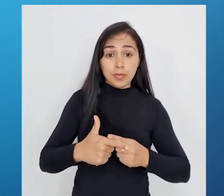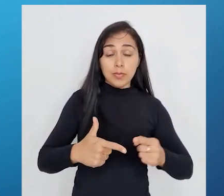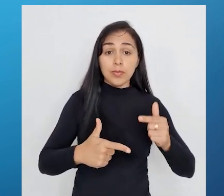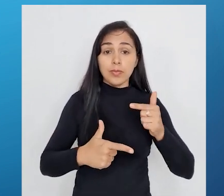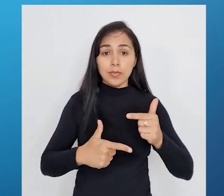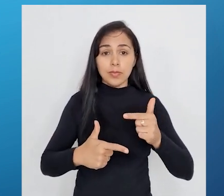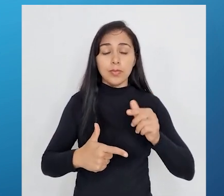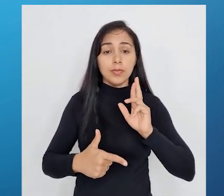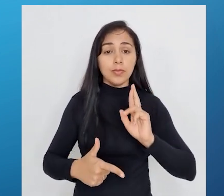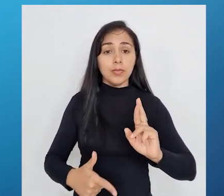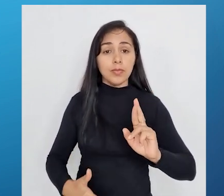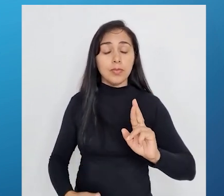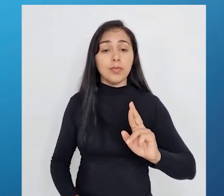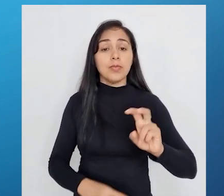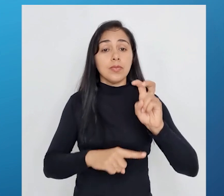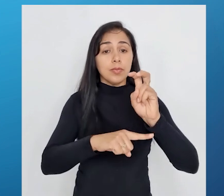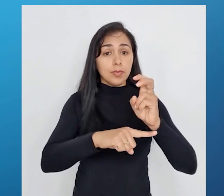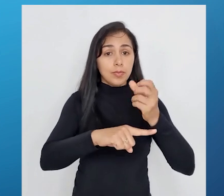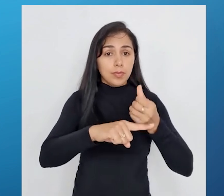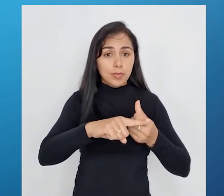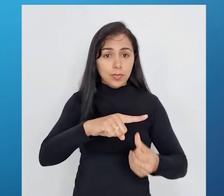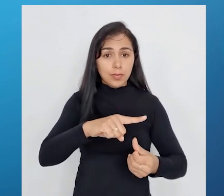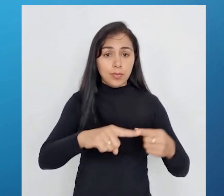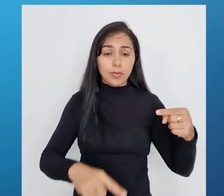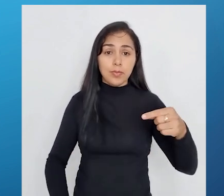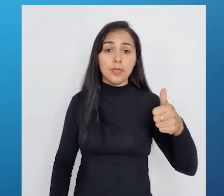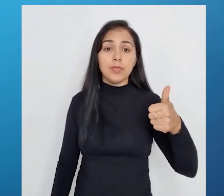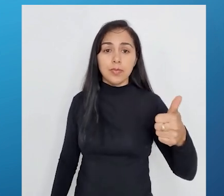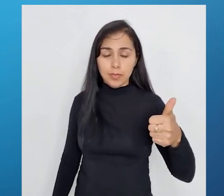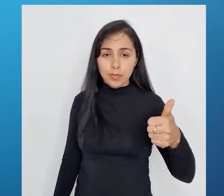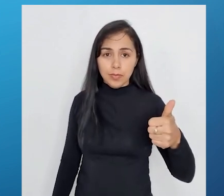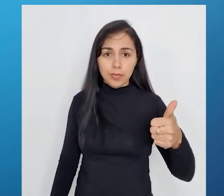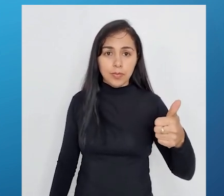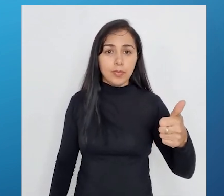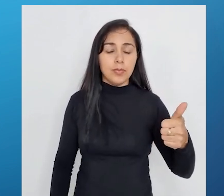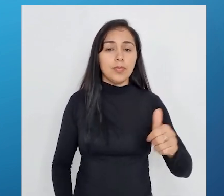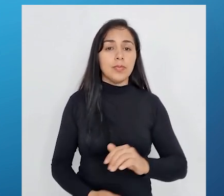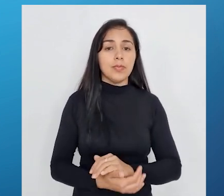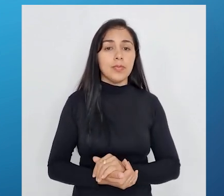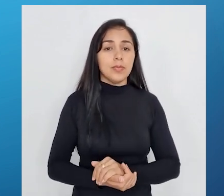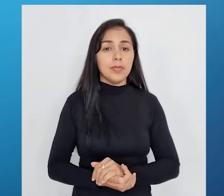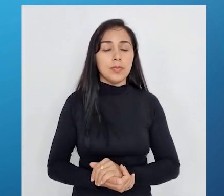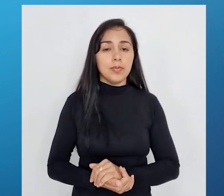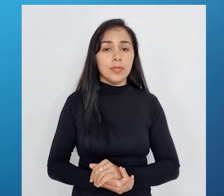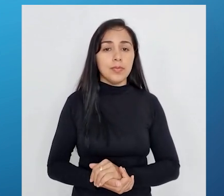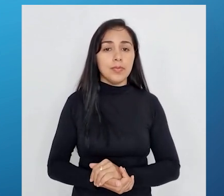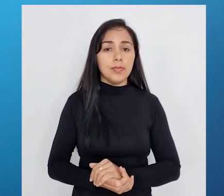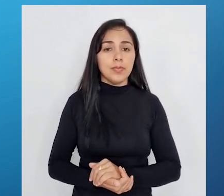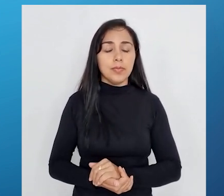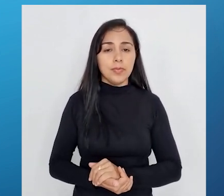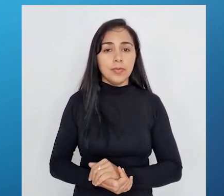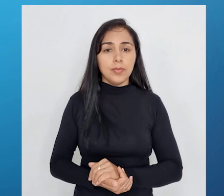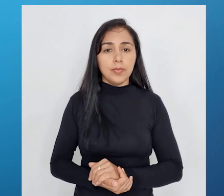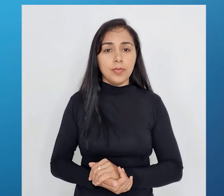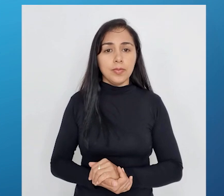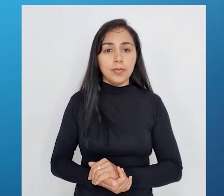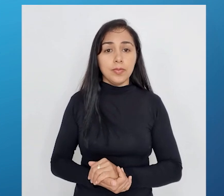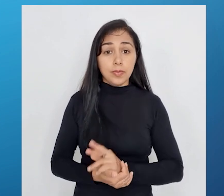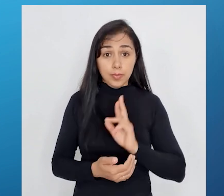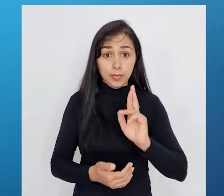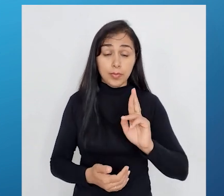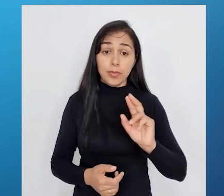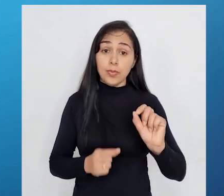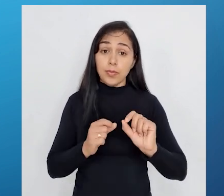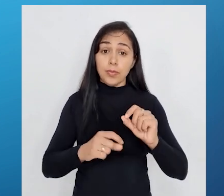6 menos 1 vai ter que ser igual a menos 1 sobre 2 dividido para 3, menos 1 sobre 6. E realmente é isso